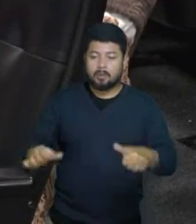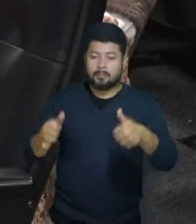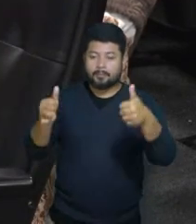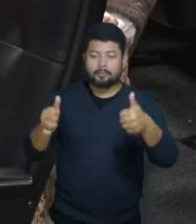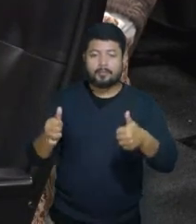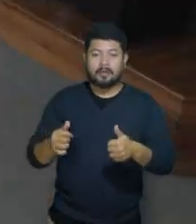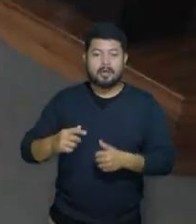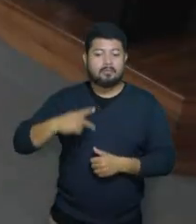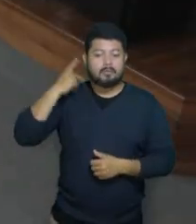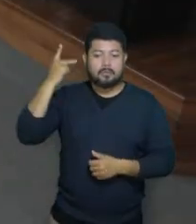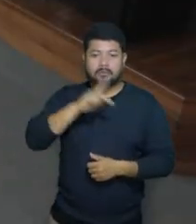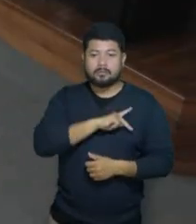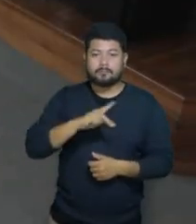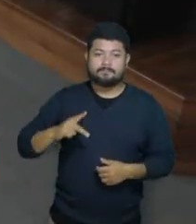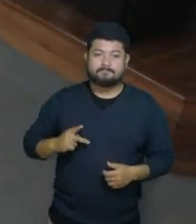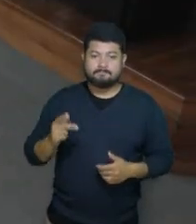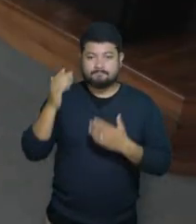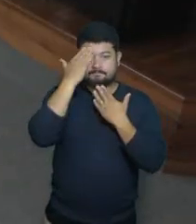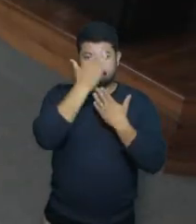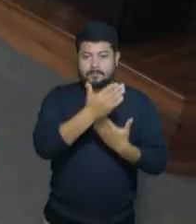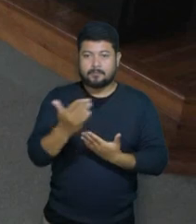Muito obrigada. Obrigada.